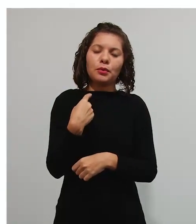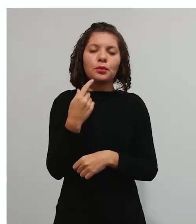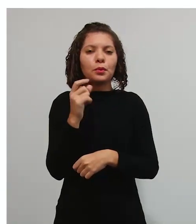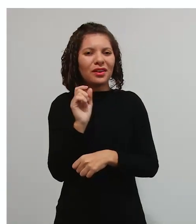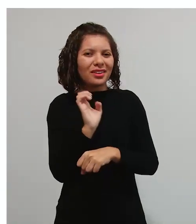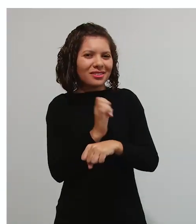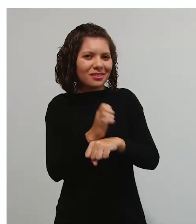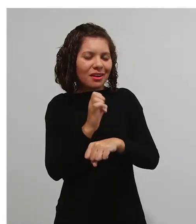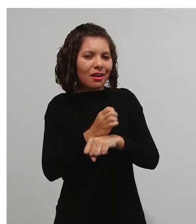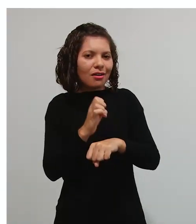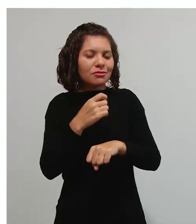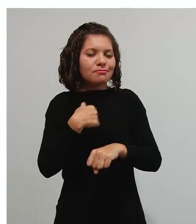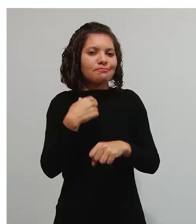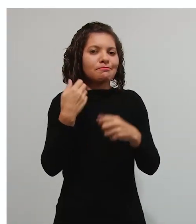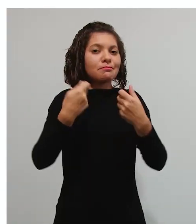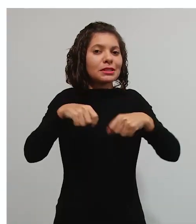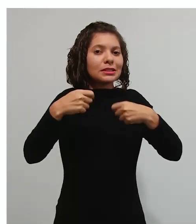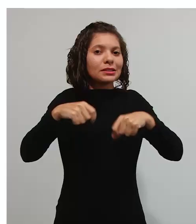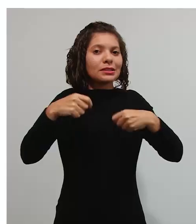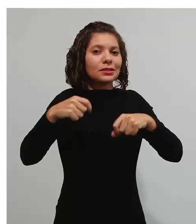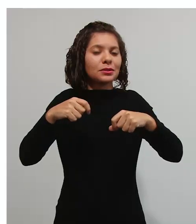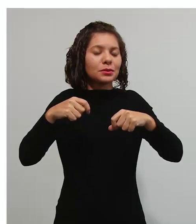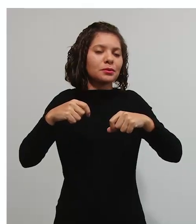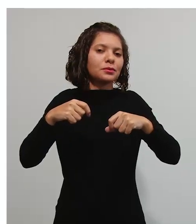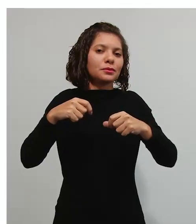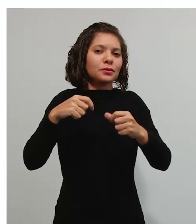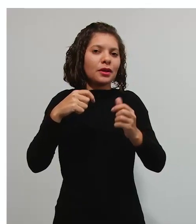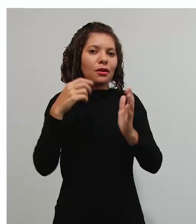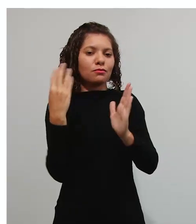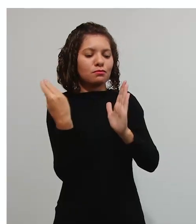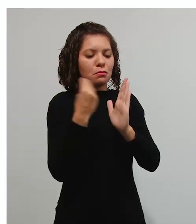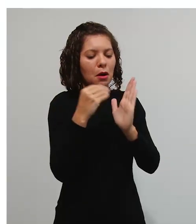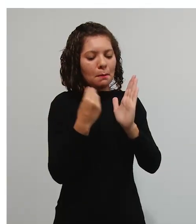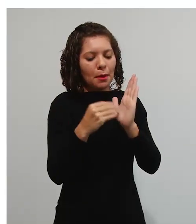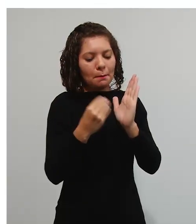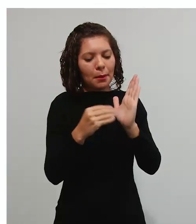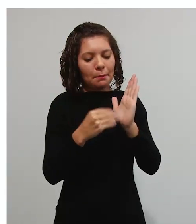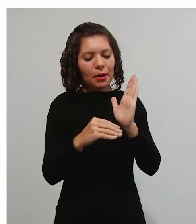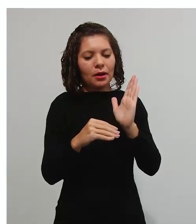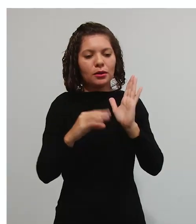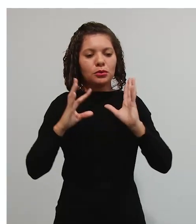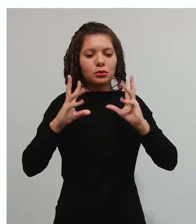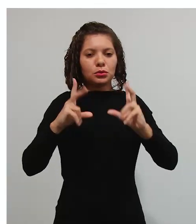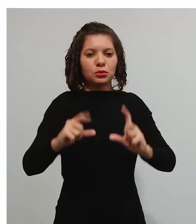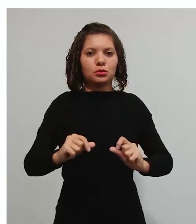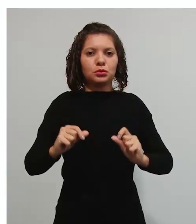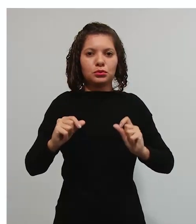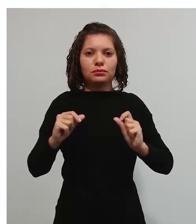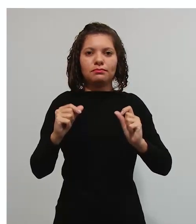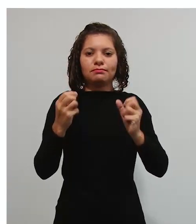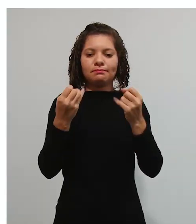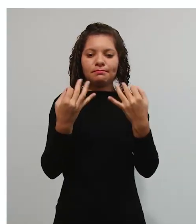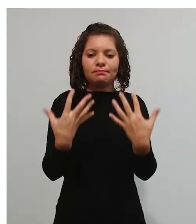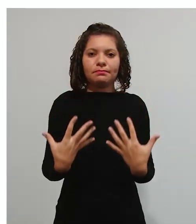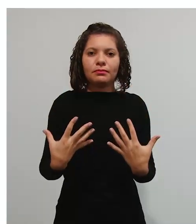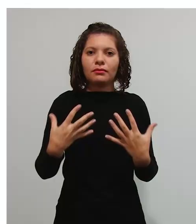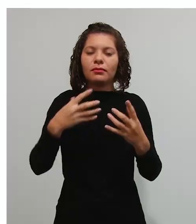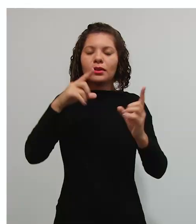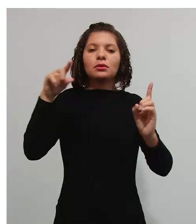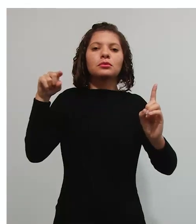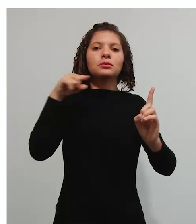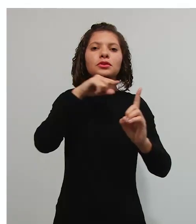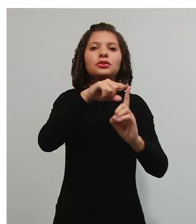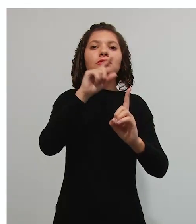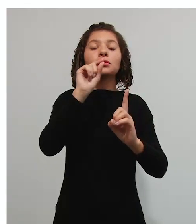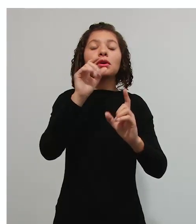eu preciso relatar aquilo que aconteceu no estágio. Então, veja, o meu objetivo de produção é relatar.